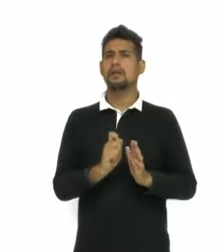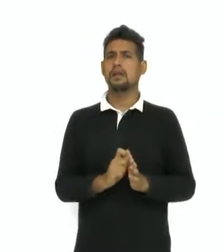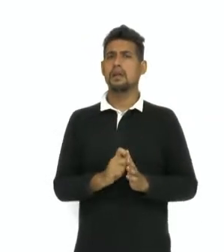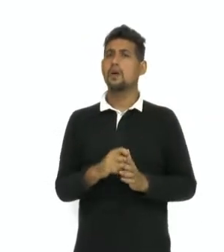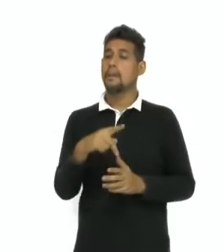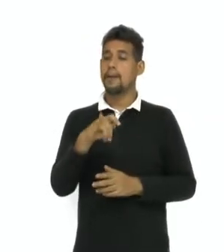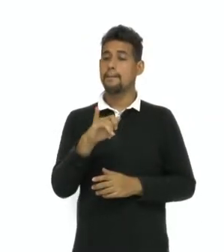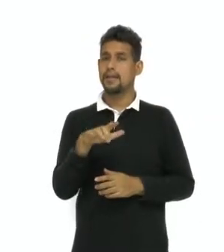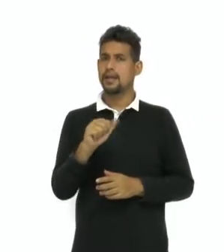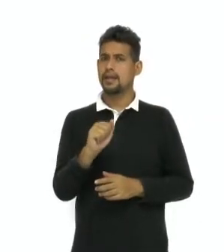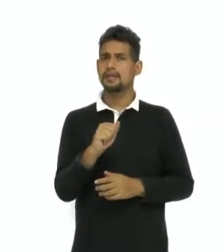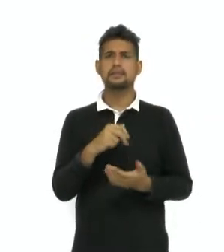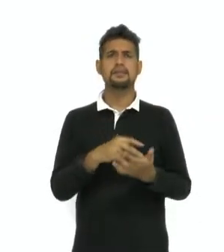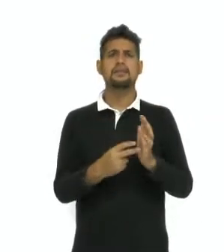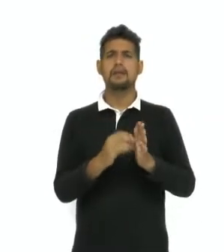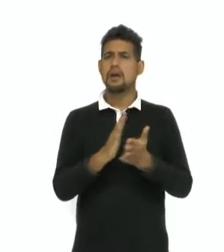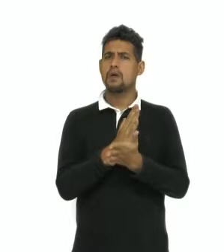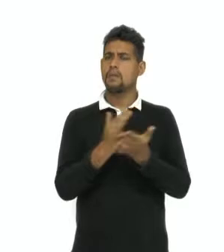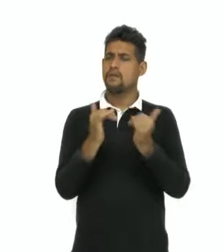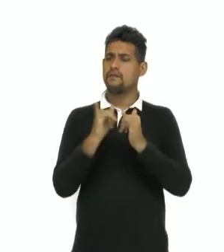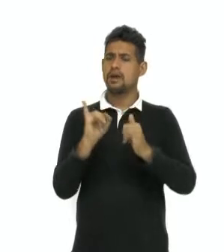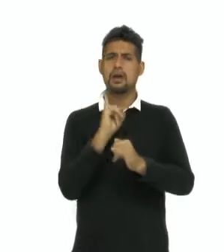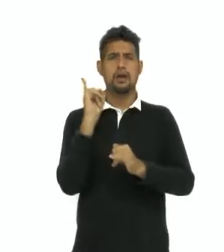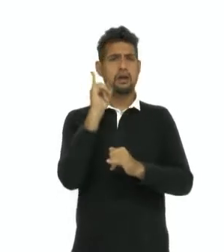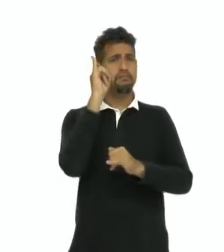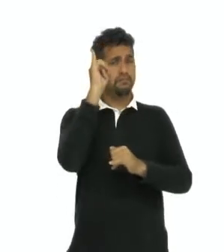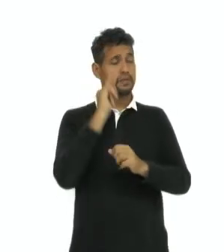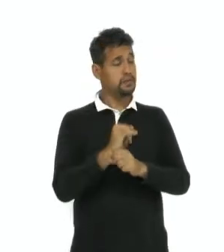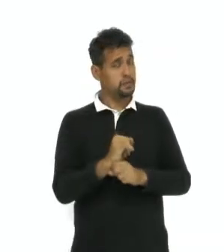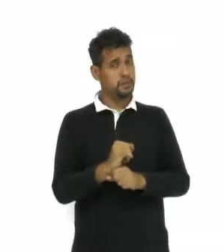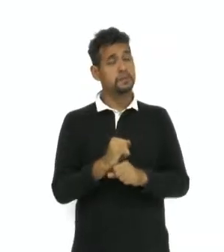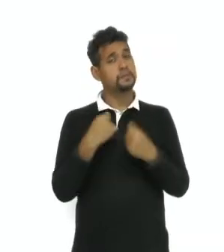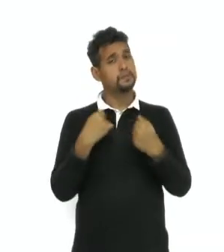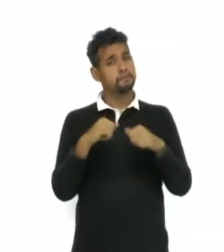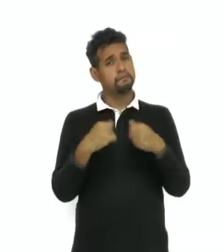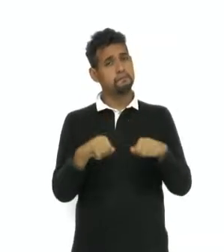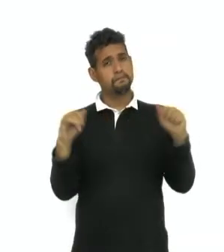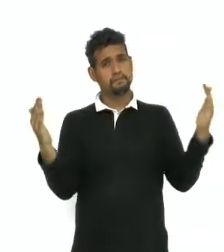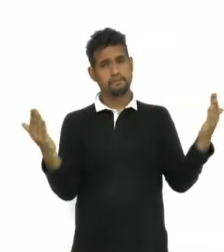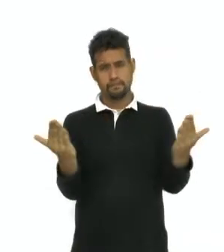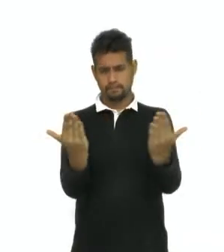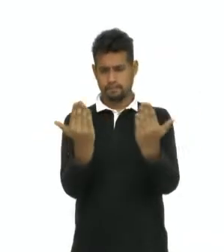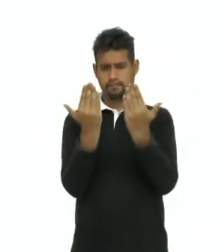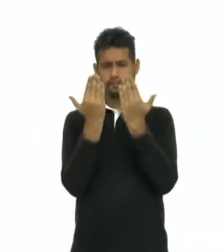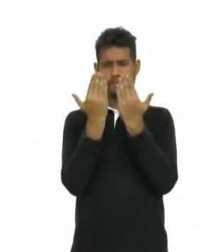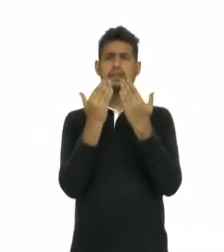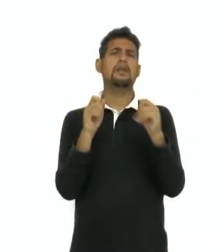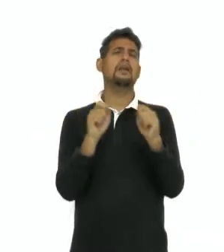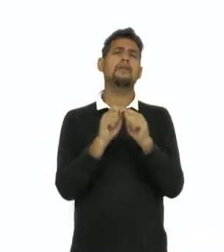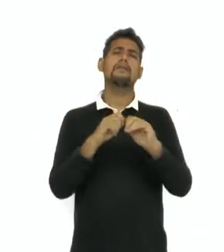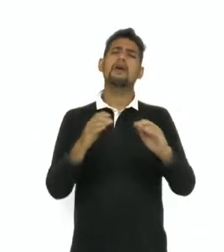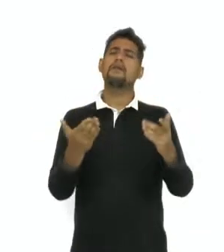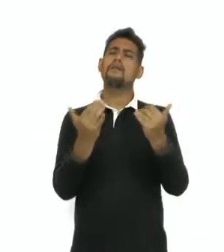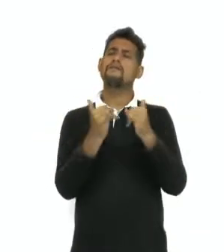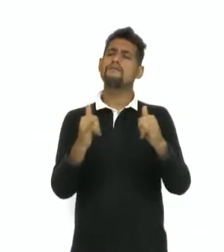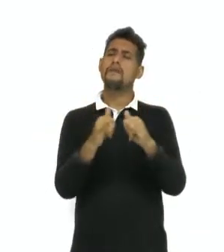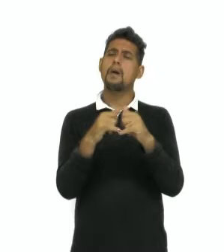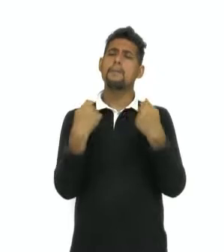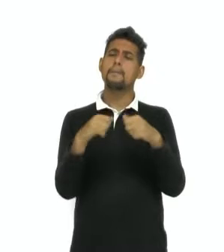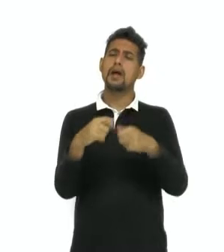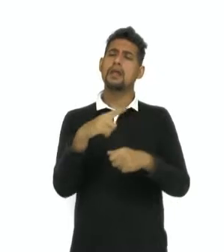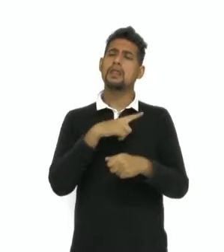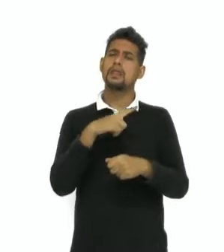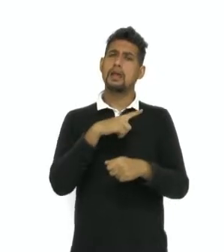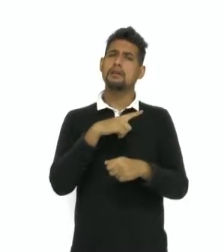uma pilha alcalina, onde informações importantes podem ser observadas. Quem estabelece quais informações devem constar